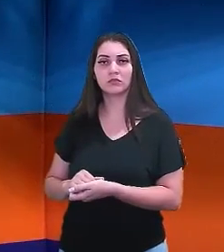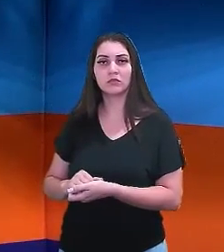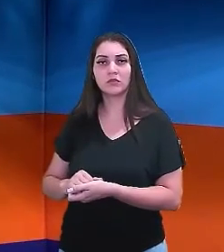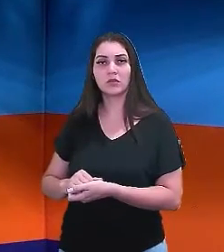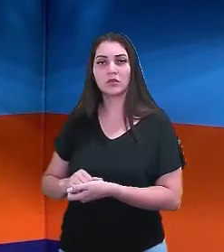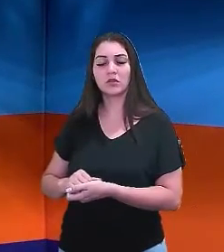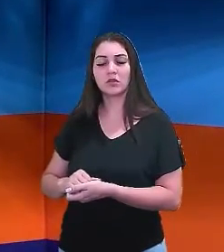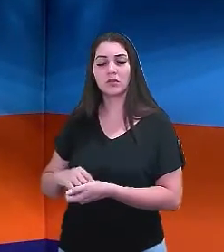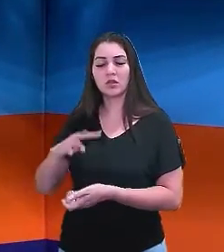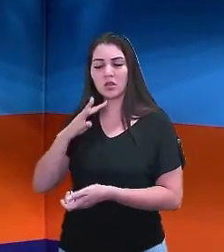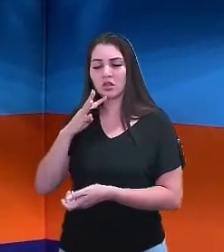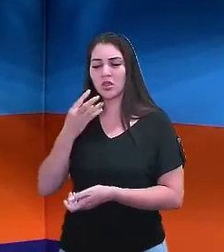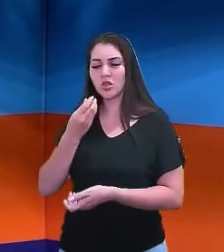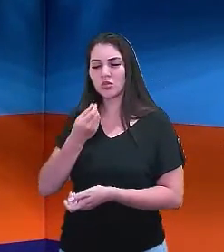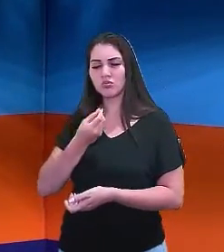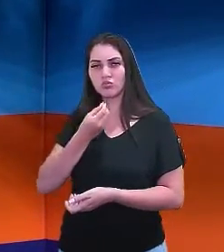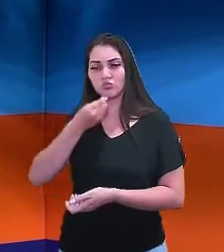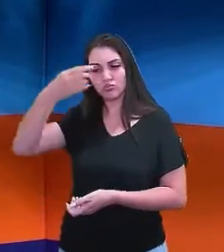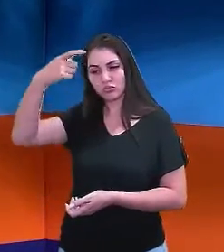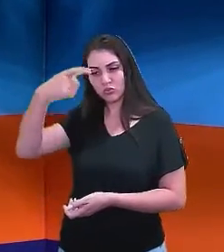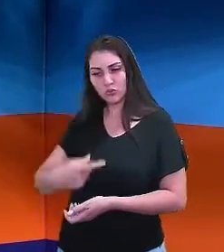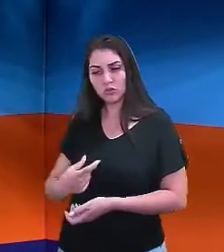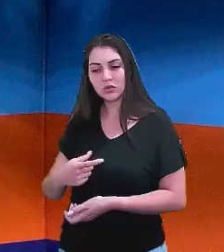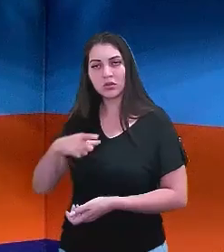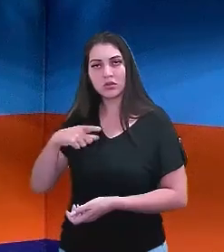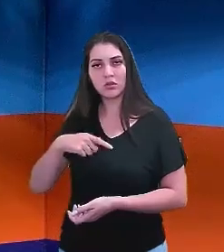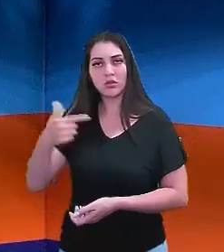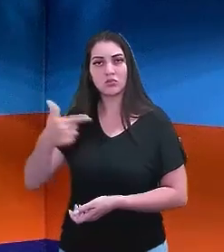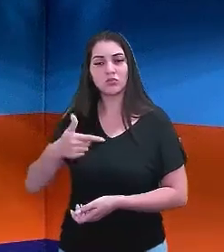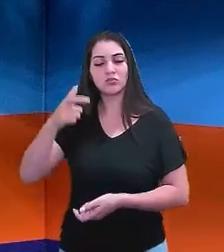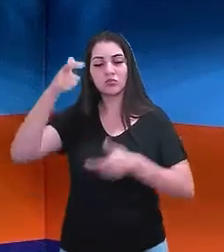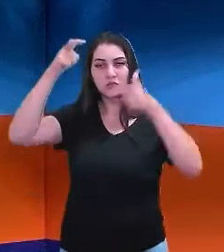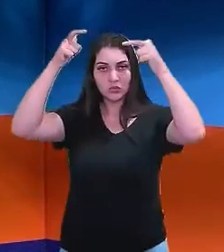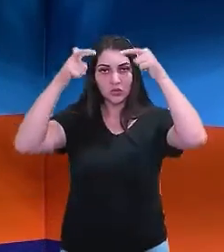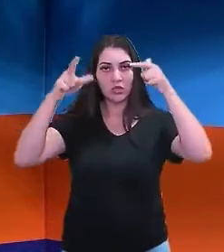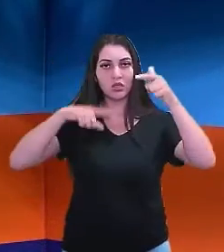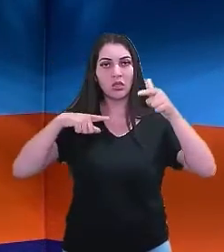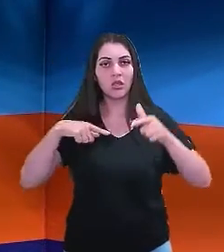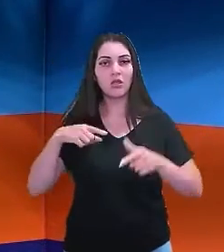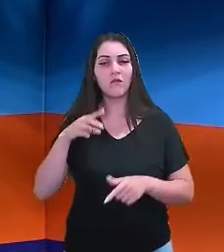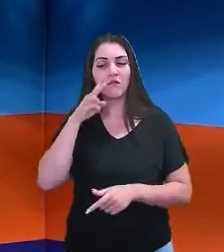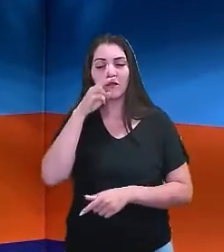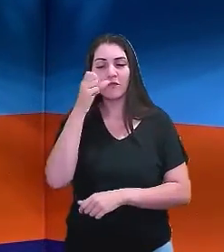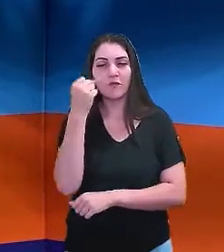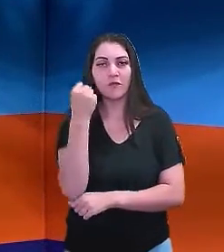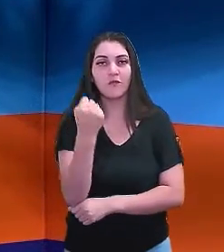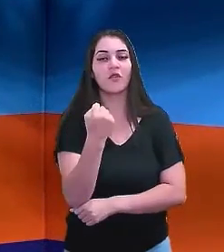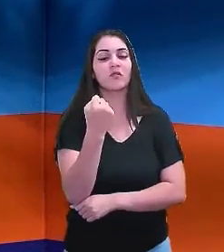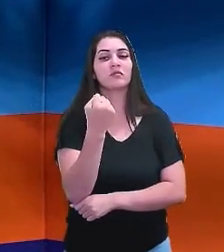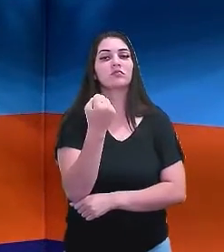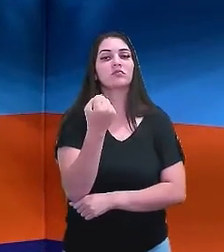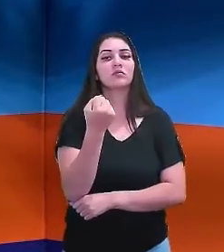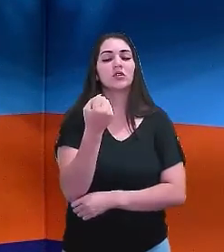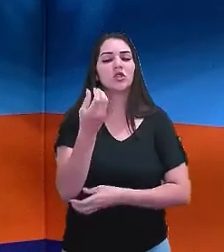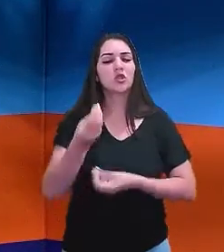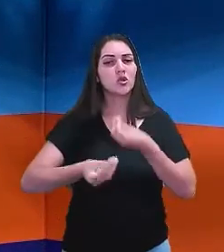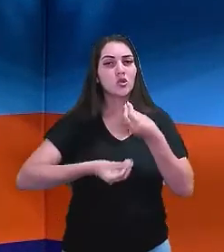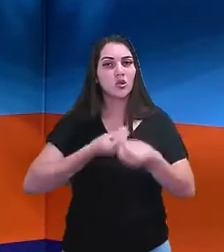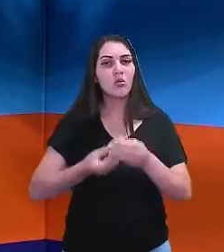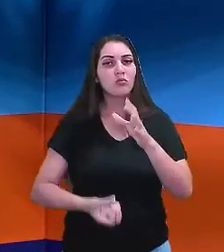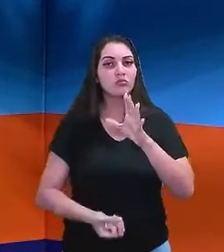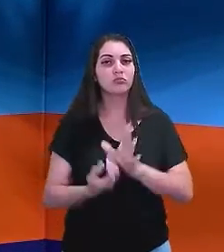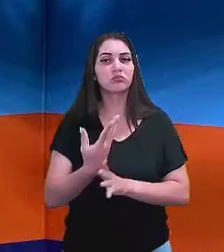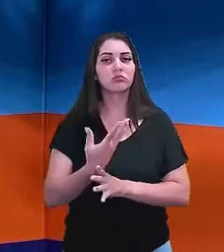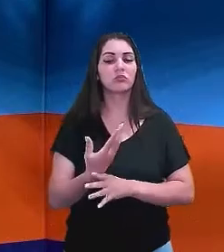reconhecimento, é a partir do segundo reinado, ou tem nesse segundo reinado um forte indício de como ele passa a